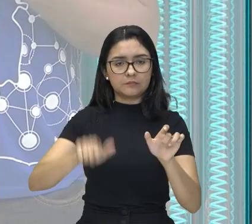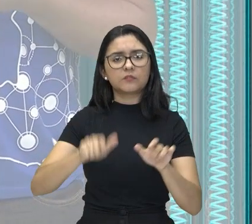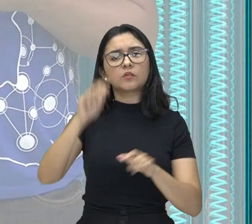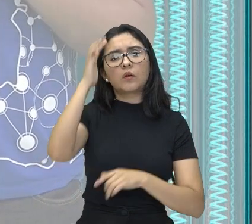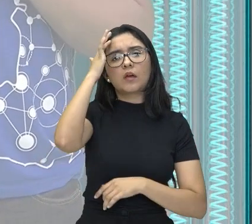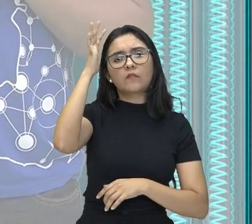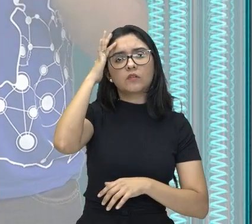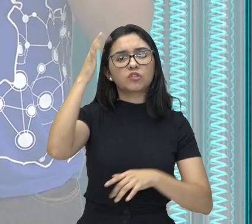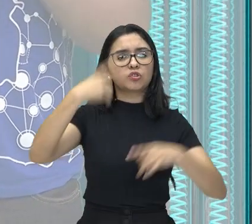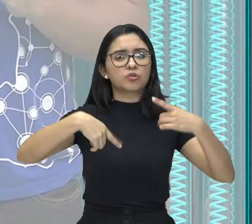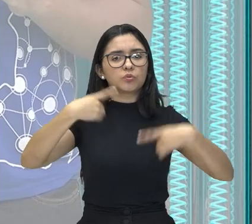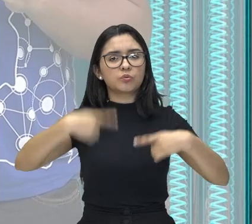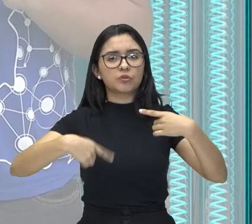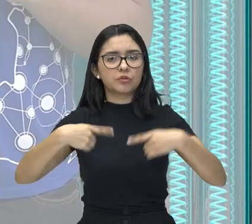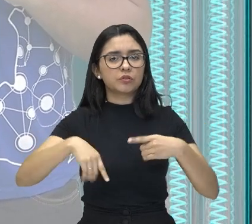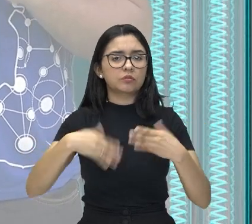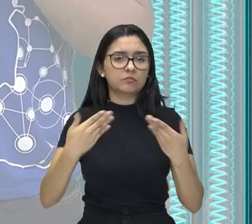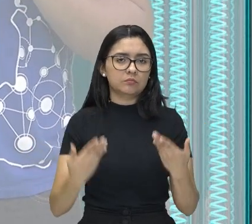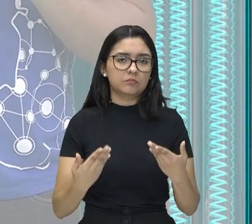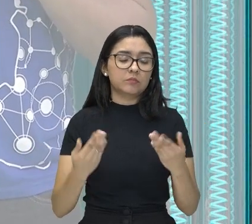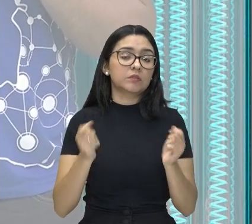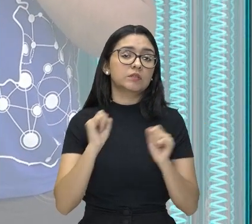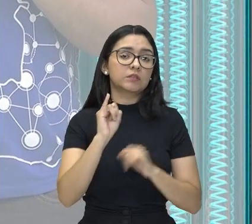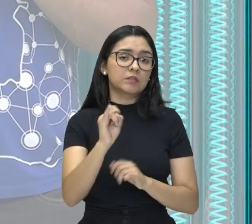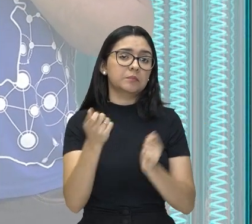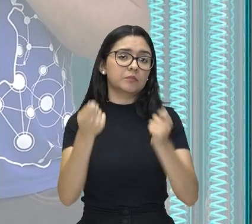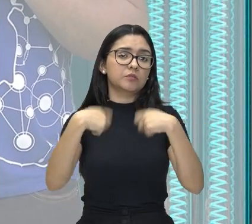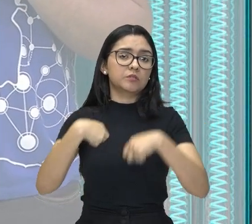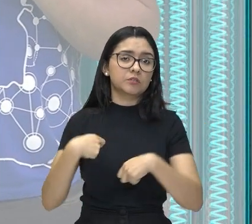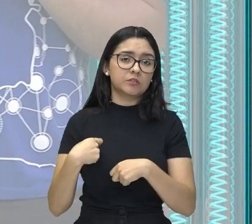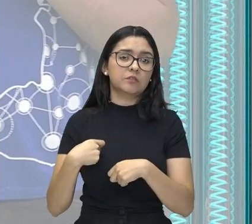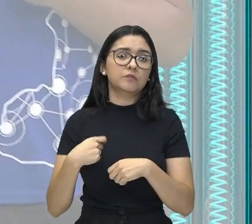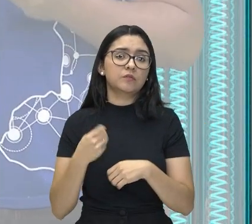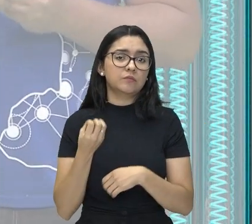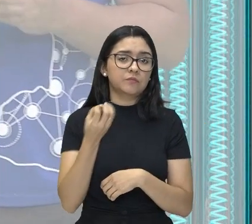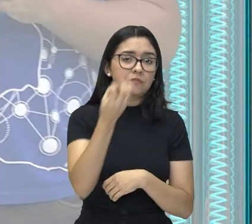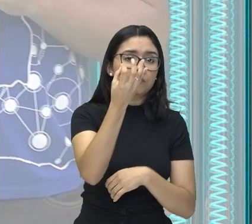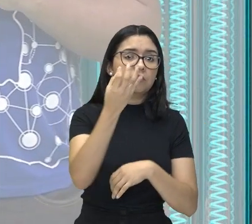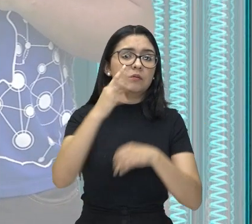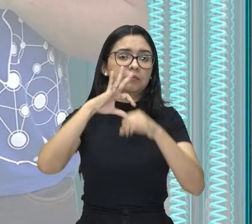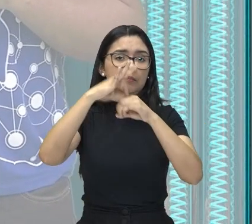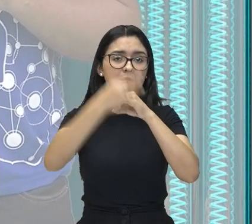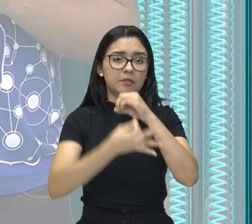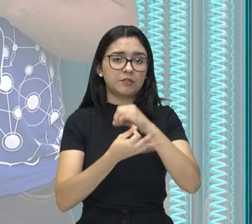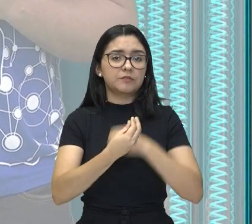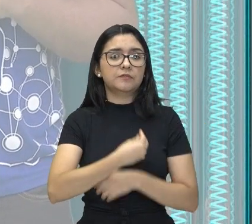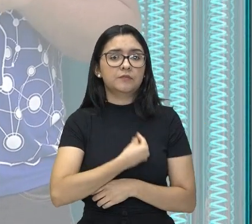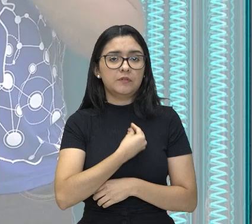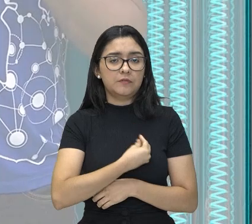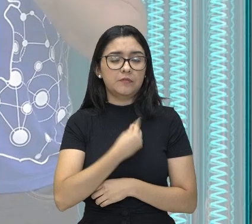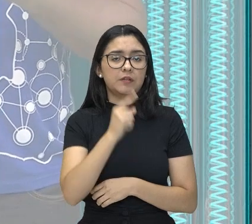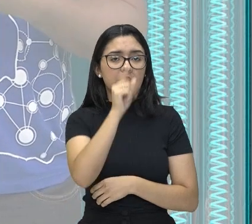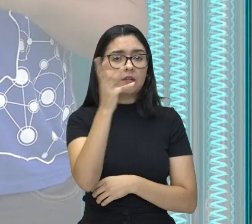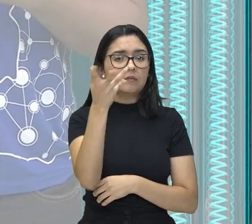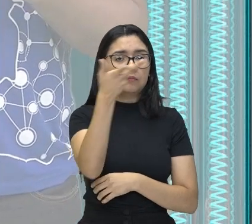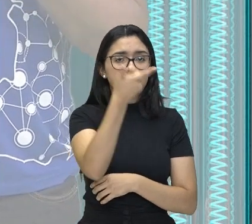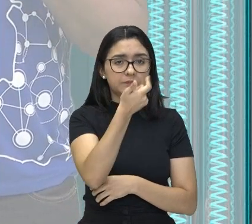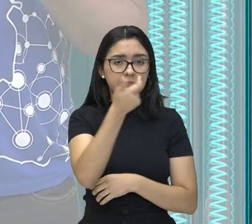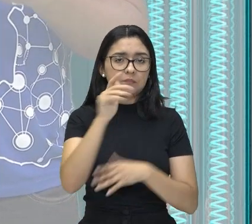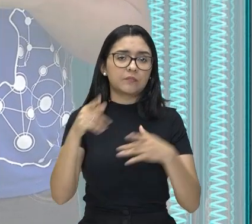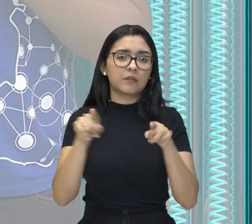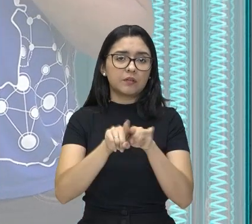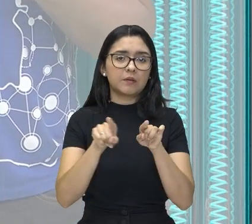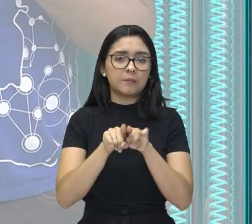refletindo, discutindo sobre essa questão, sobre a chegada do homem, do ser humano, ao planeta vermelho e o processo